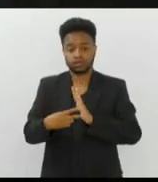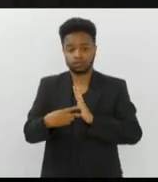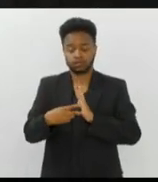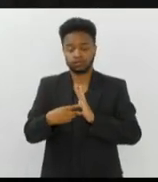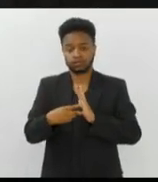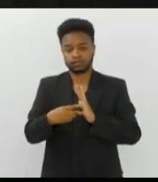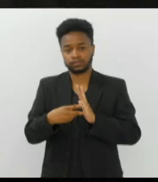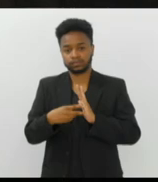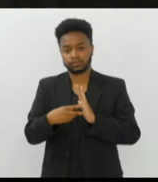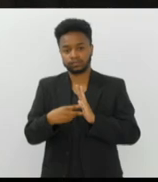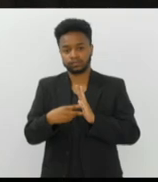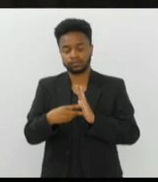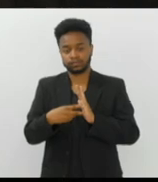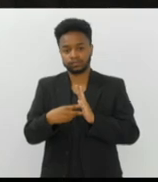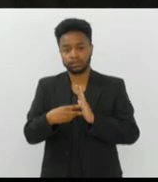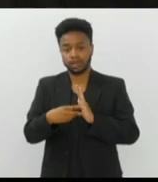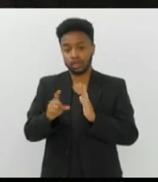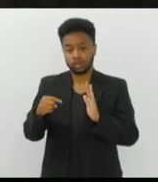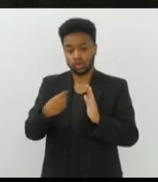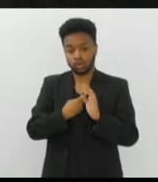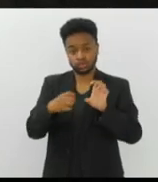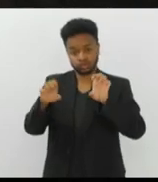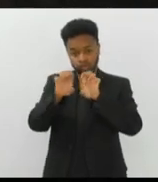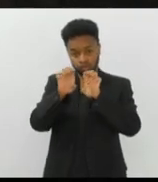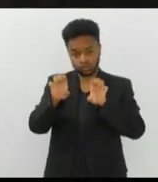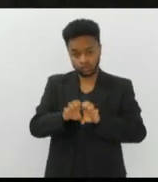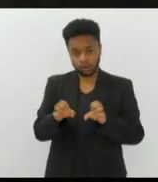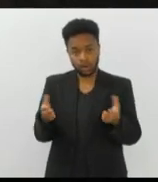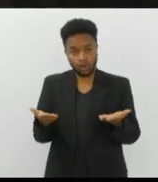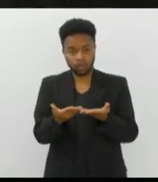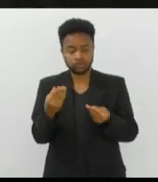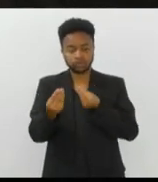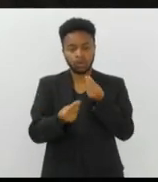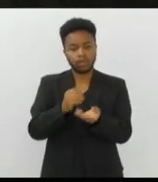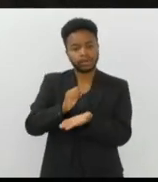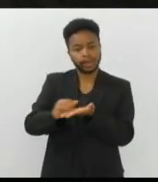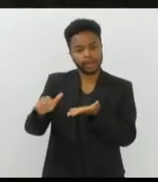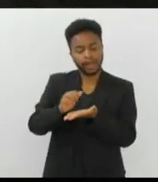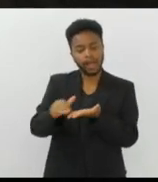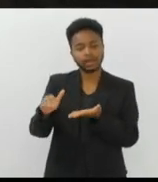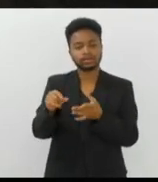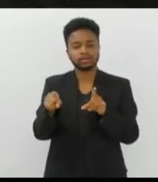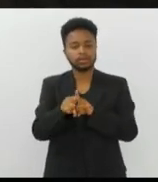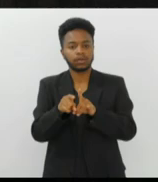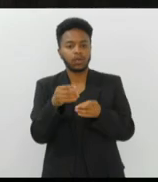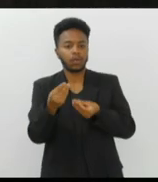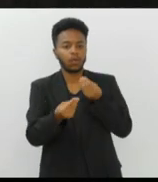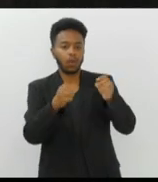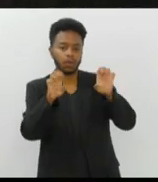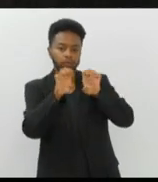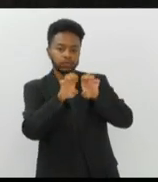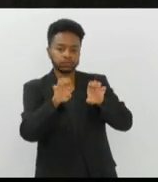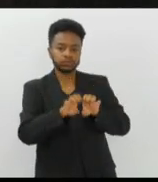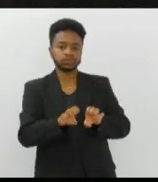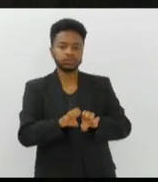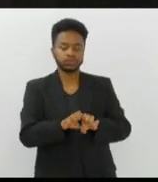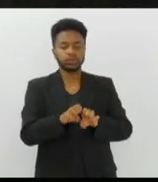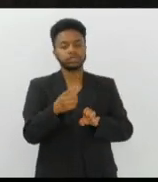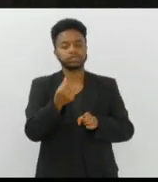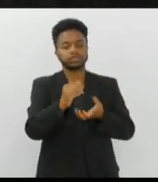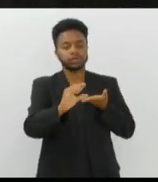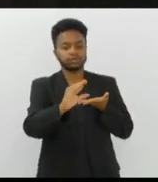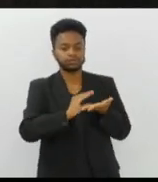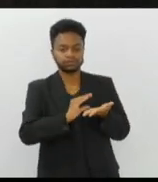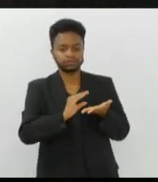que a estrutura hoje de gasto do Estado e a sua estrutura de receita